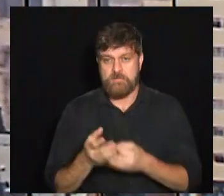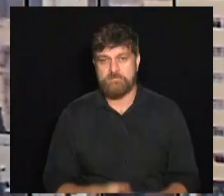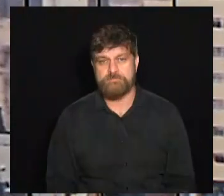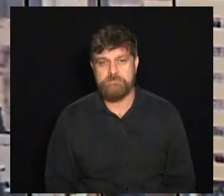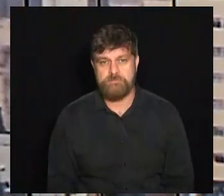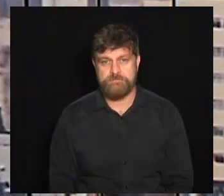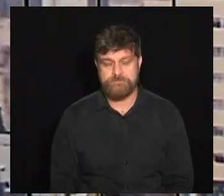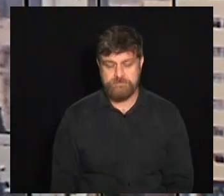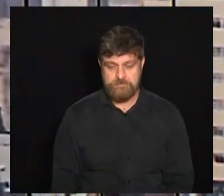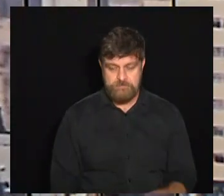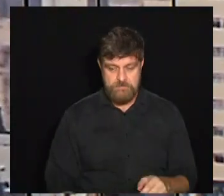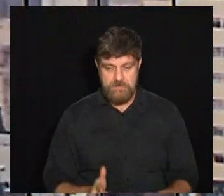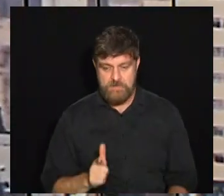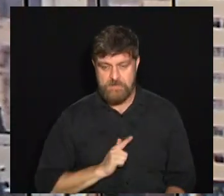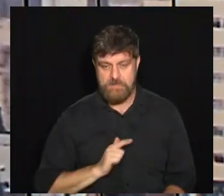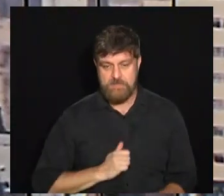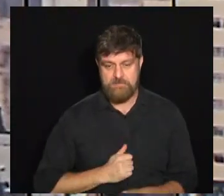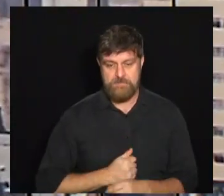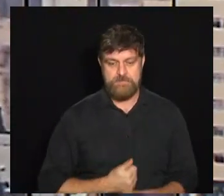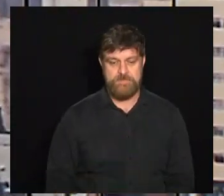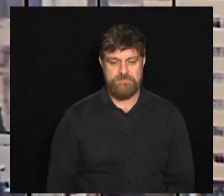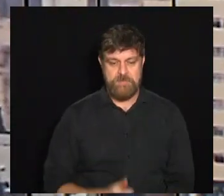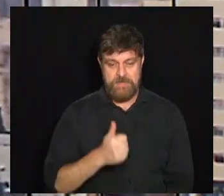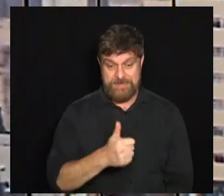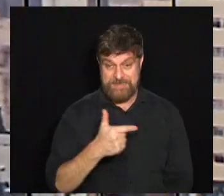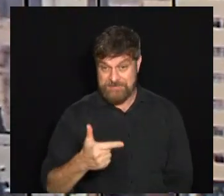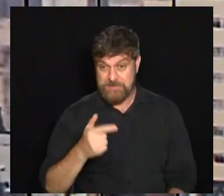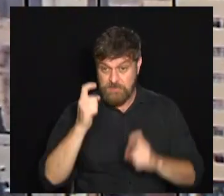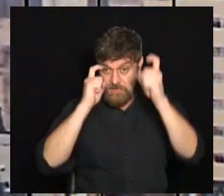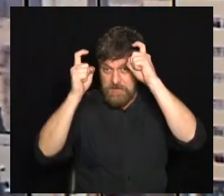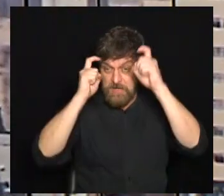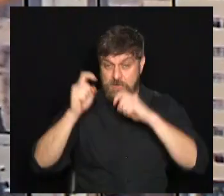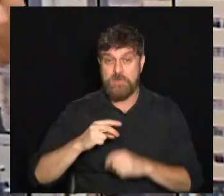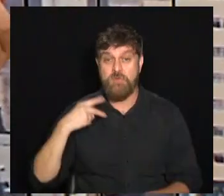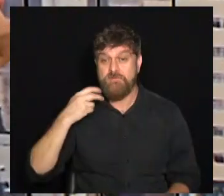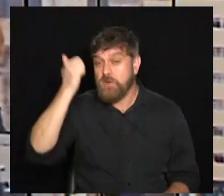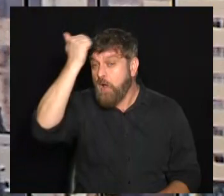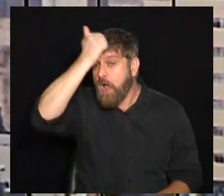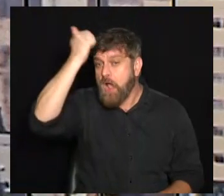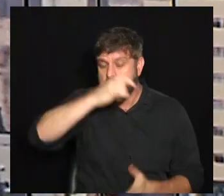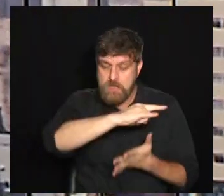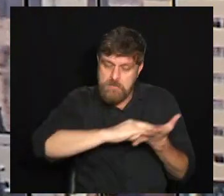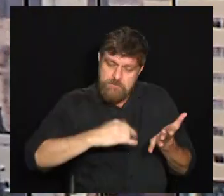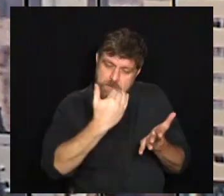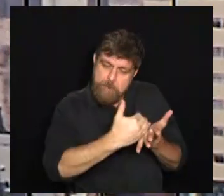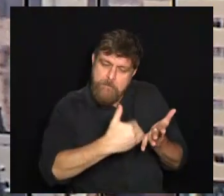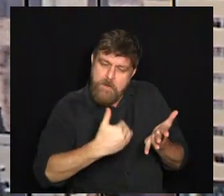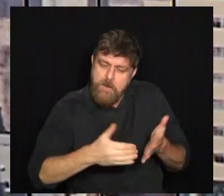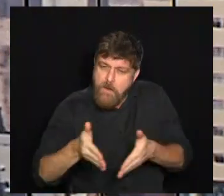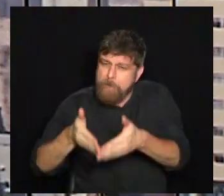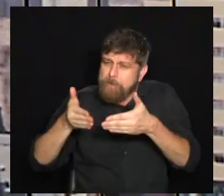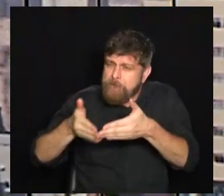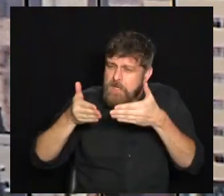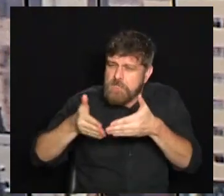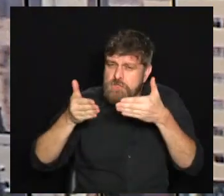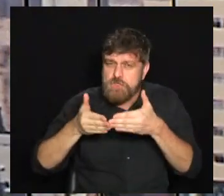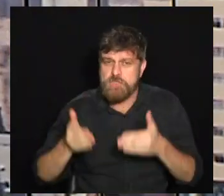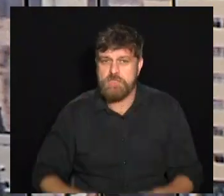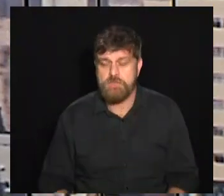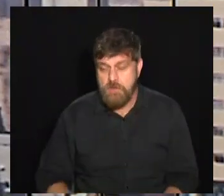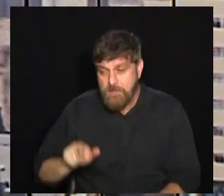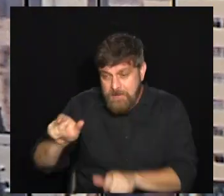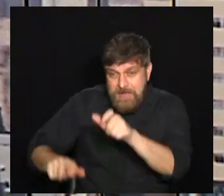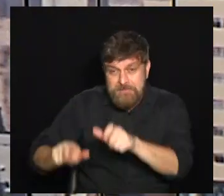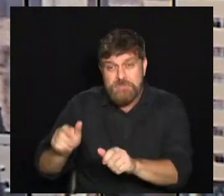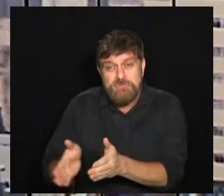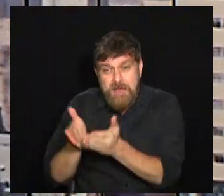a 12ª reunião ordinária, o vereador Ailton da Farmácia fez uma moção de apelo aos ministros do STF